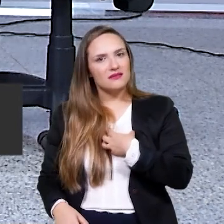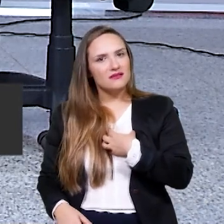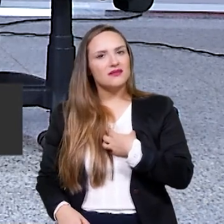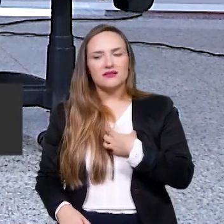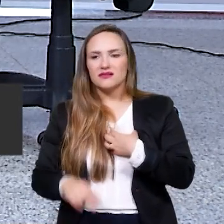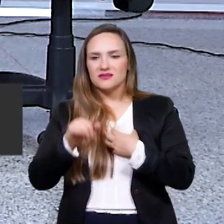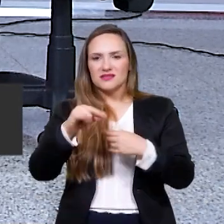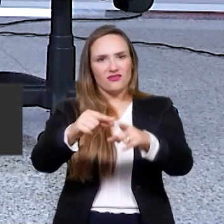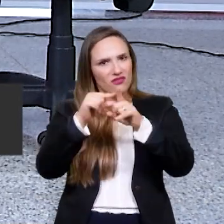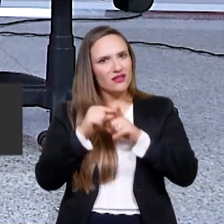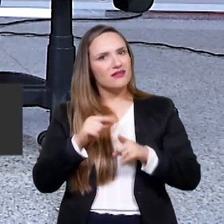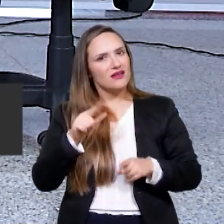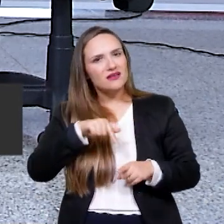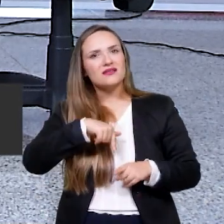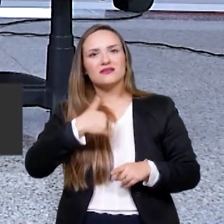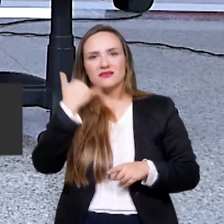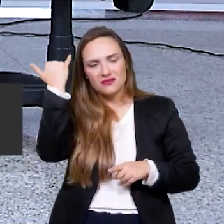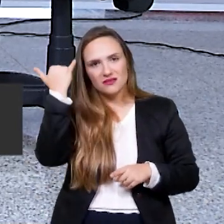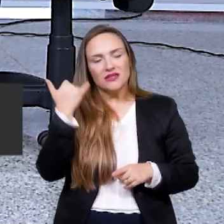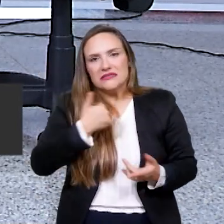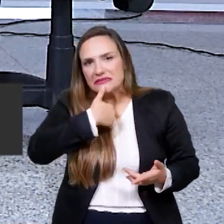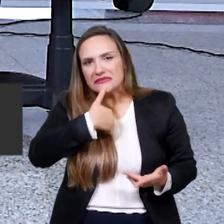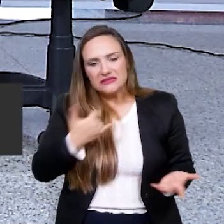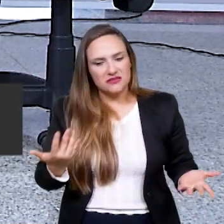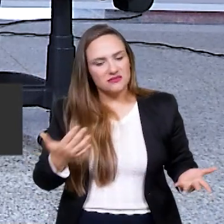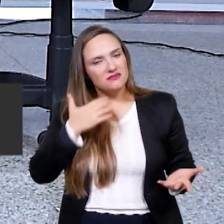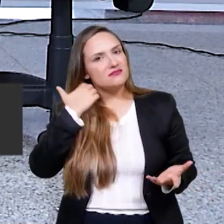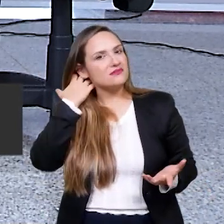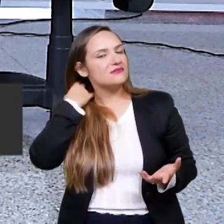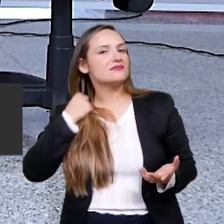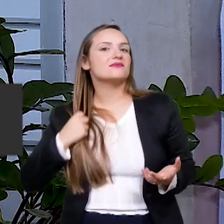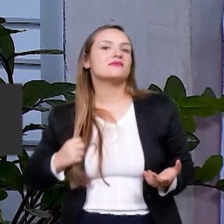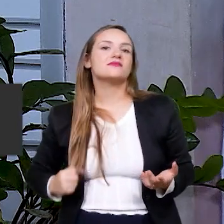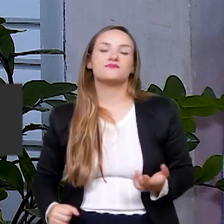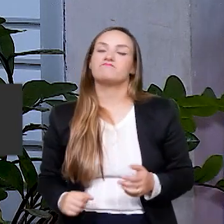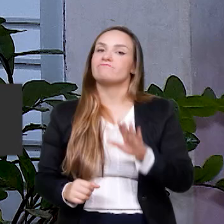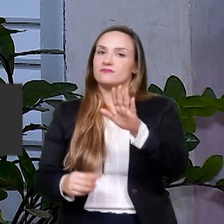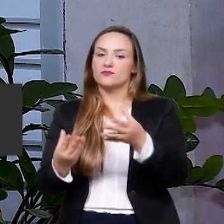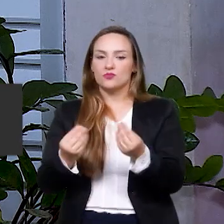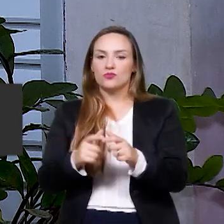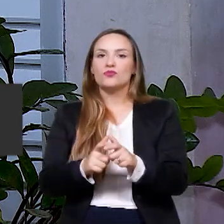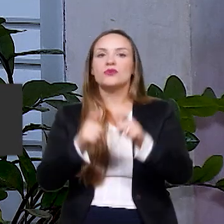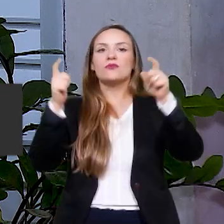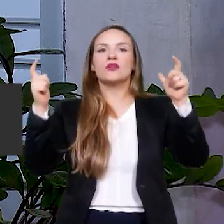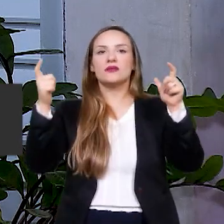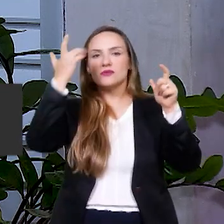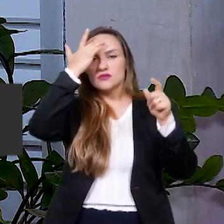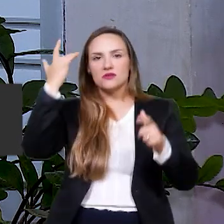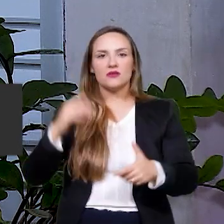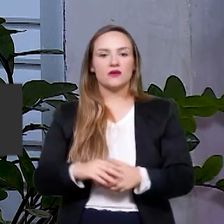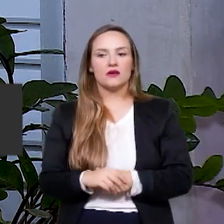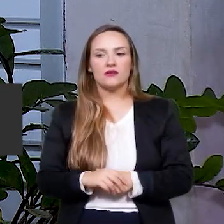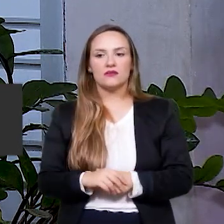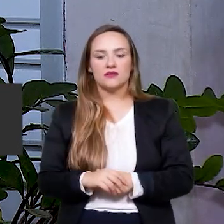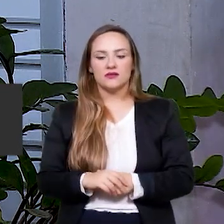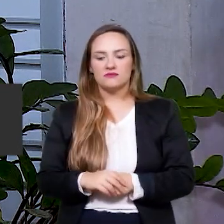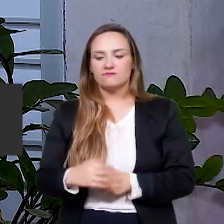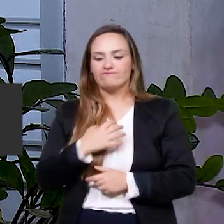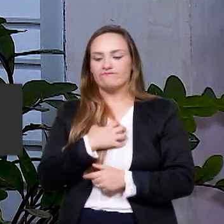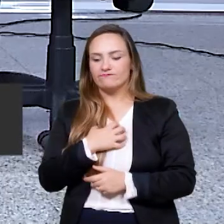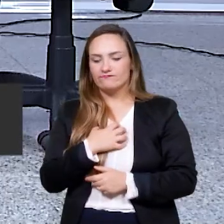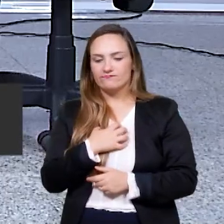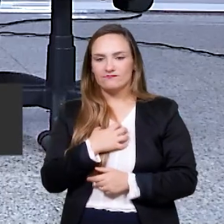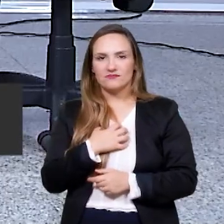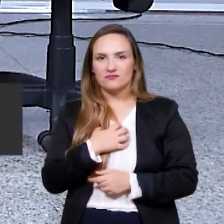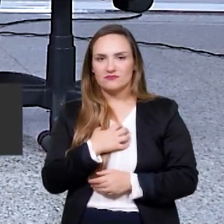Você fala, eu não consigo. Eu não consigo repetir. Não é todo mundo, não. A grande maioria das pessoas ofendidas não